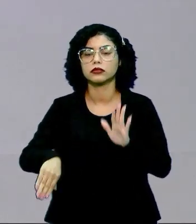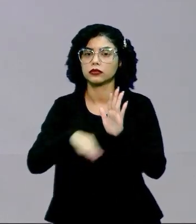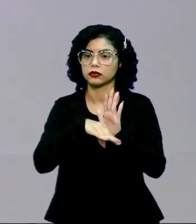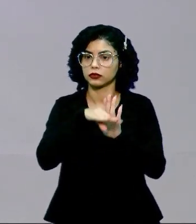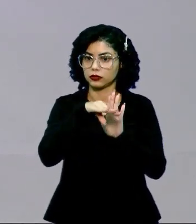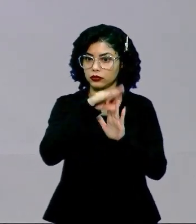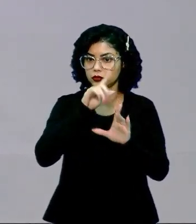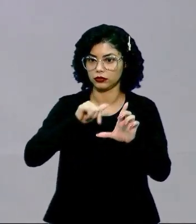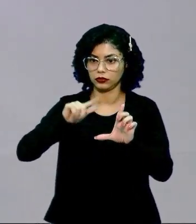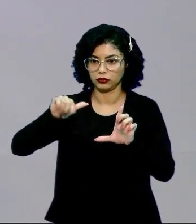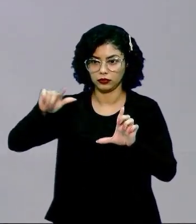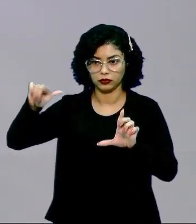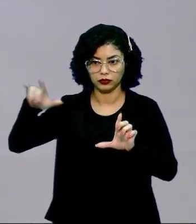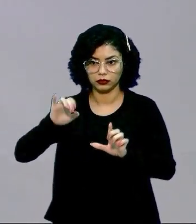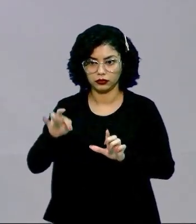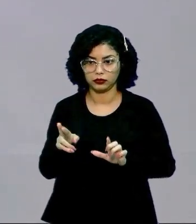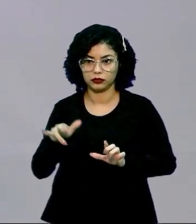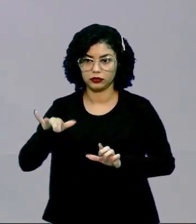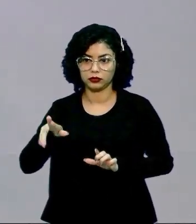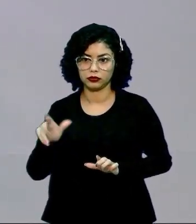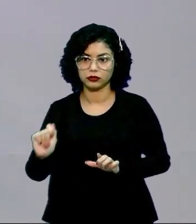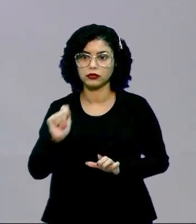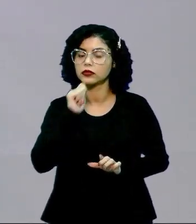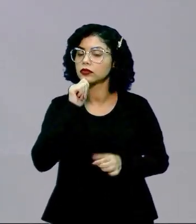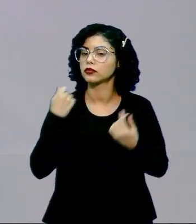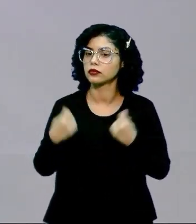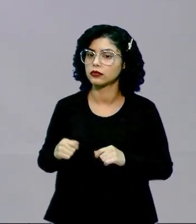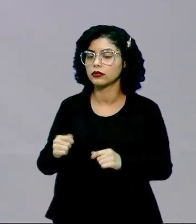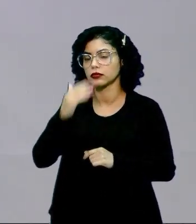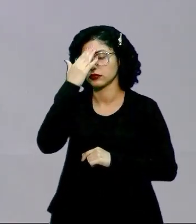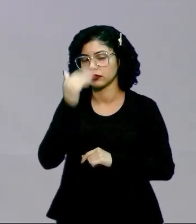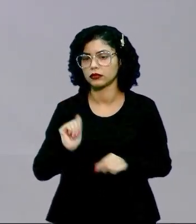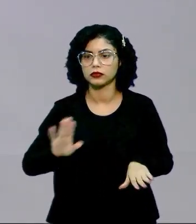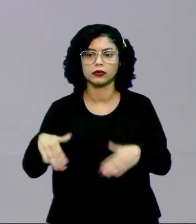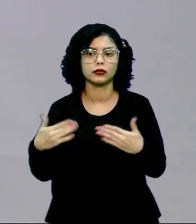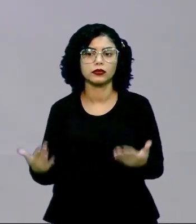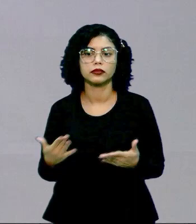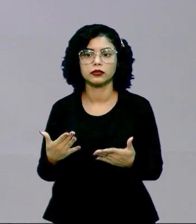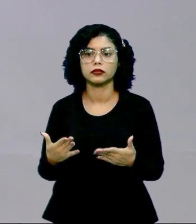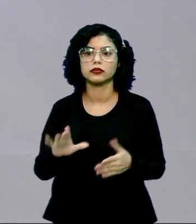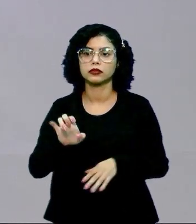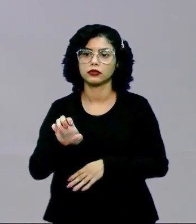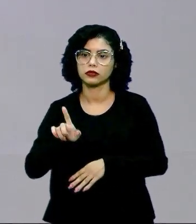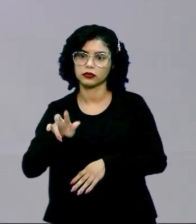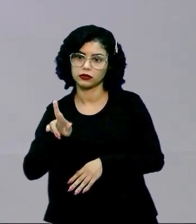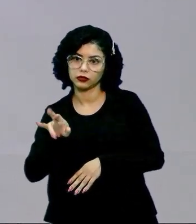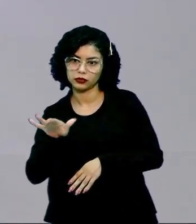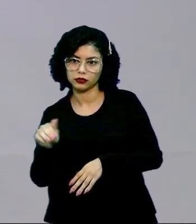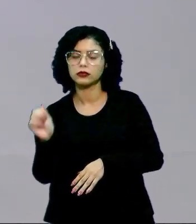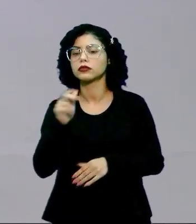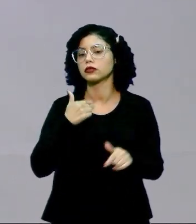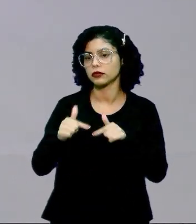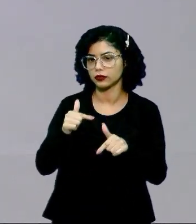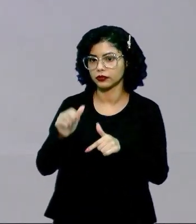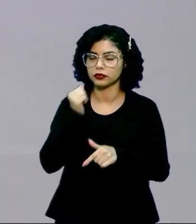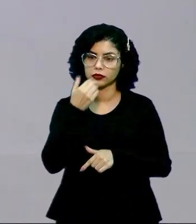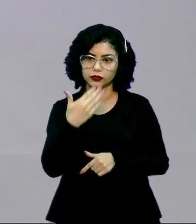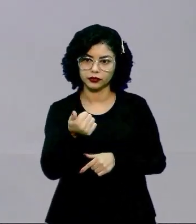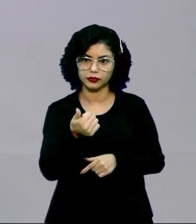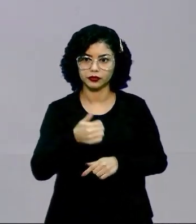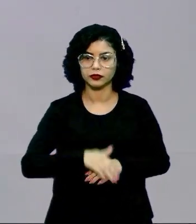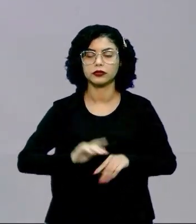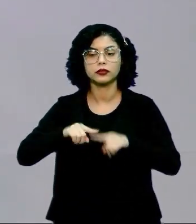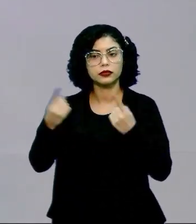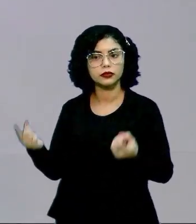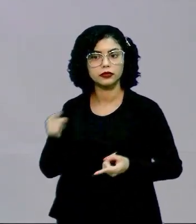escala. E trabalhando com escala, a gente tem que saber qual tipo de escala a gente vai trabalhar. Tudo bem?